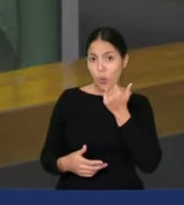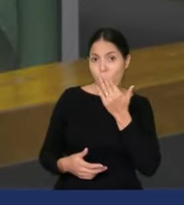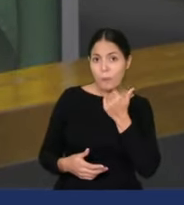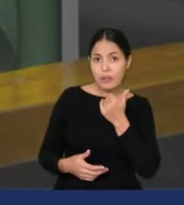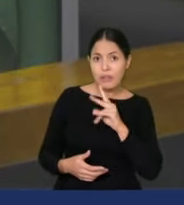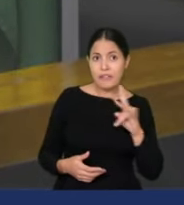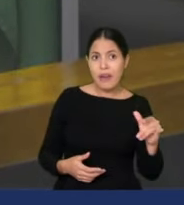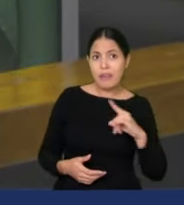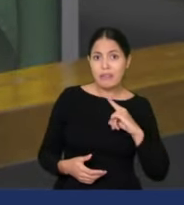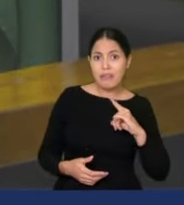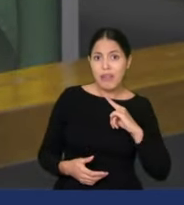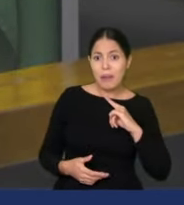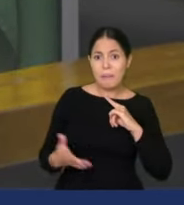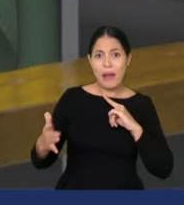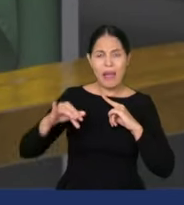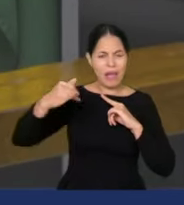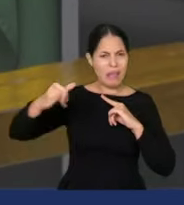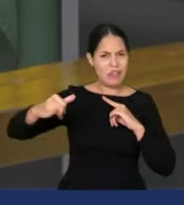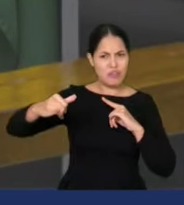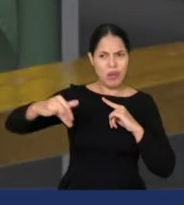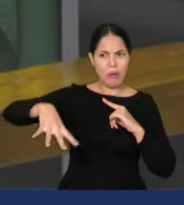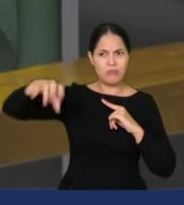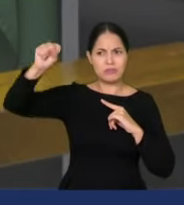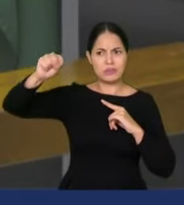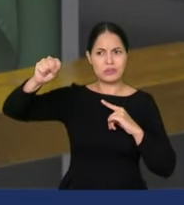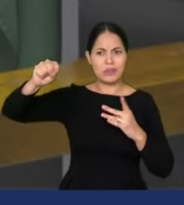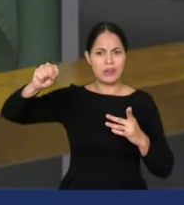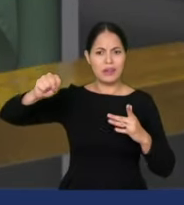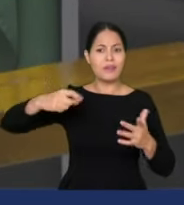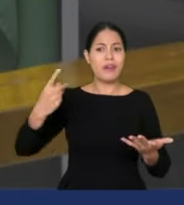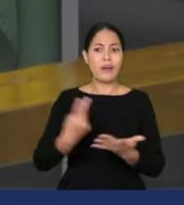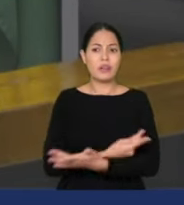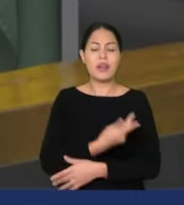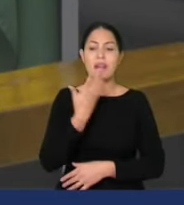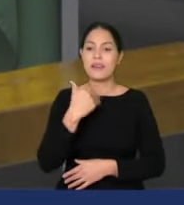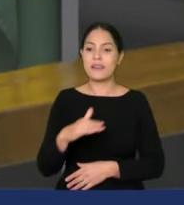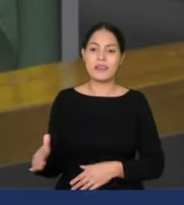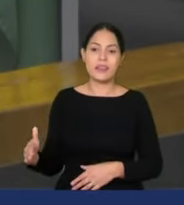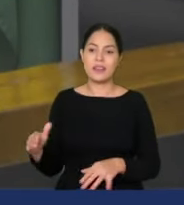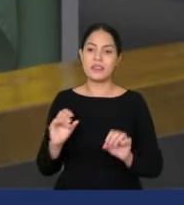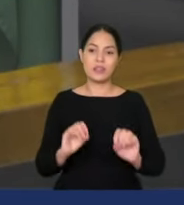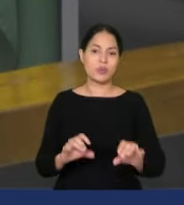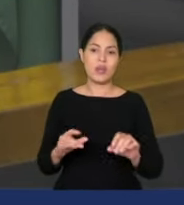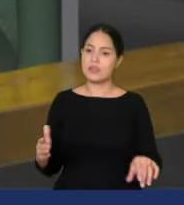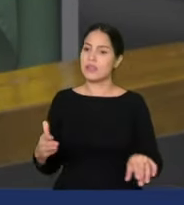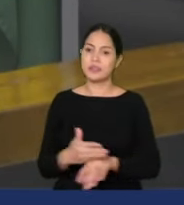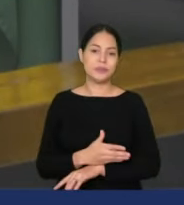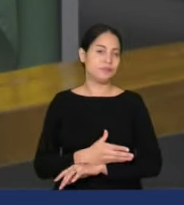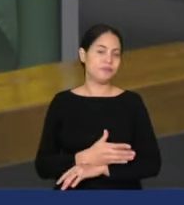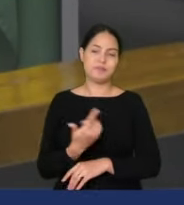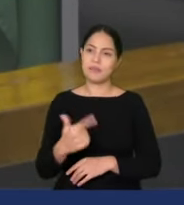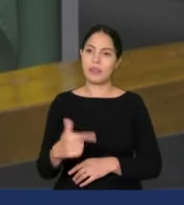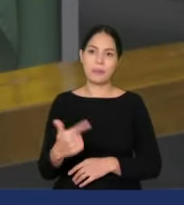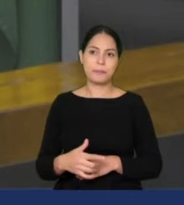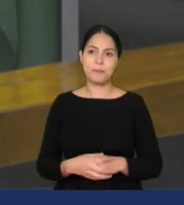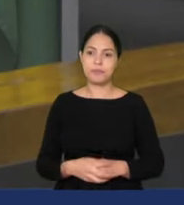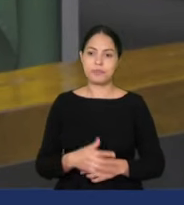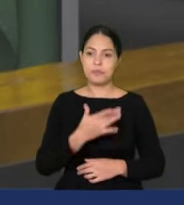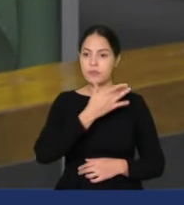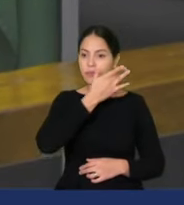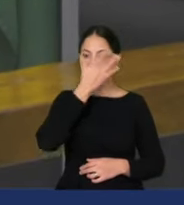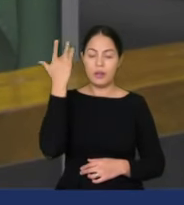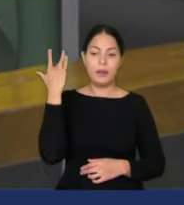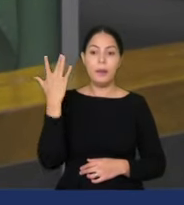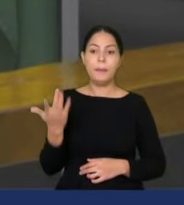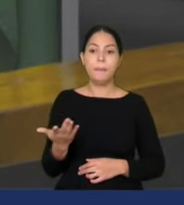e, consequentemente, crianças não têm acesso à educação. Tem pessoas que agora vão precisar usar